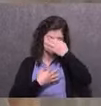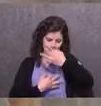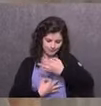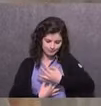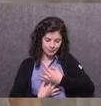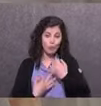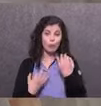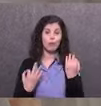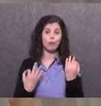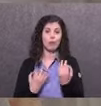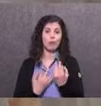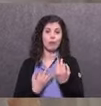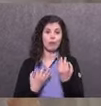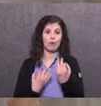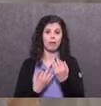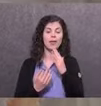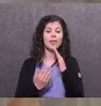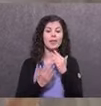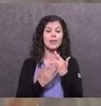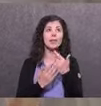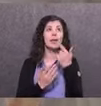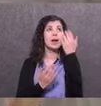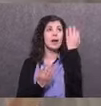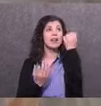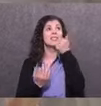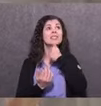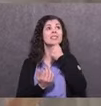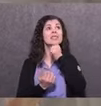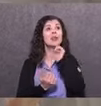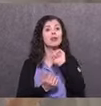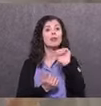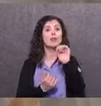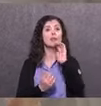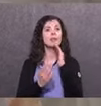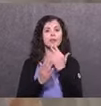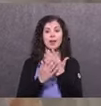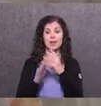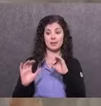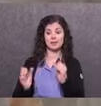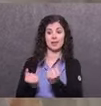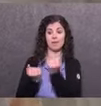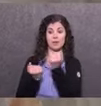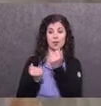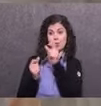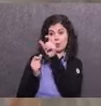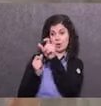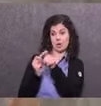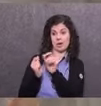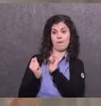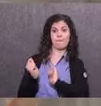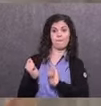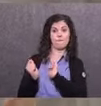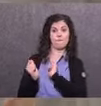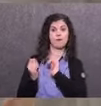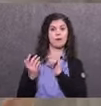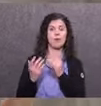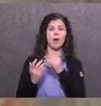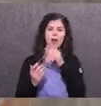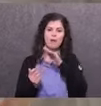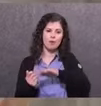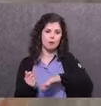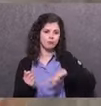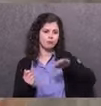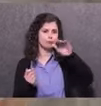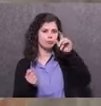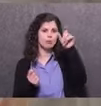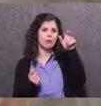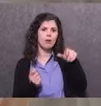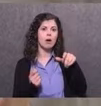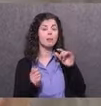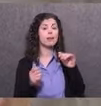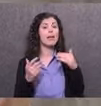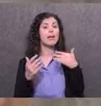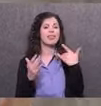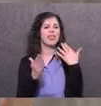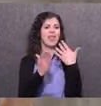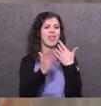quisestes que o nosso Salvador se fizesse homem e se entregasse até ao suplício da cruz.